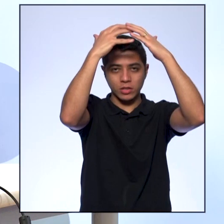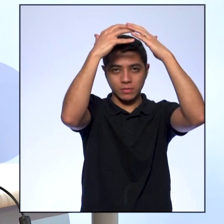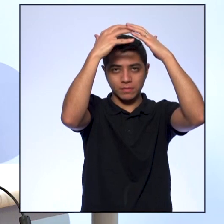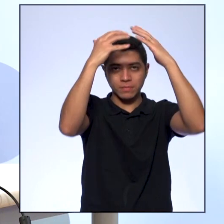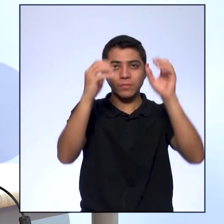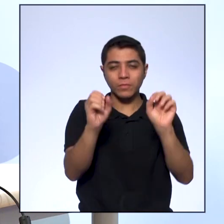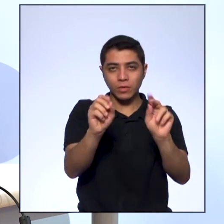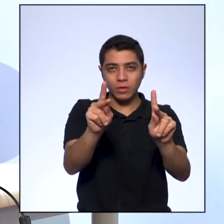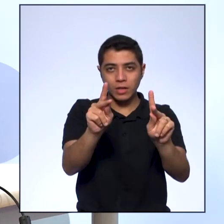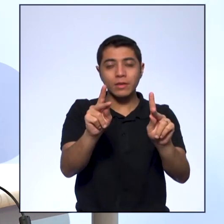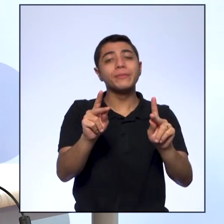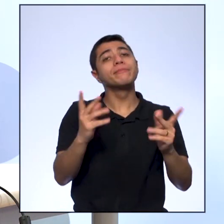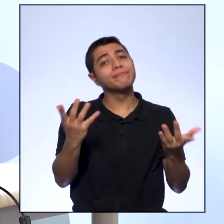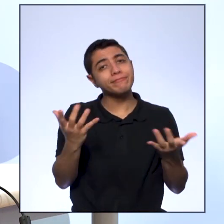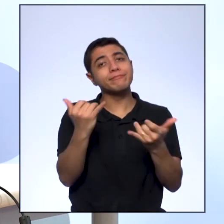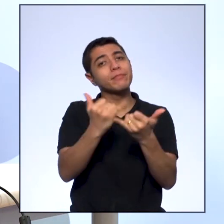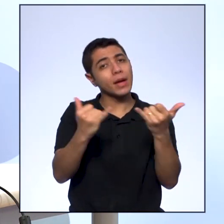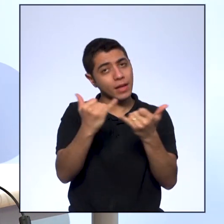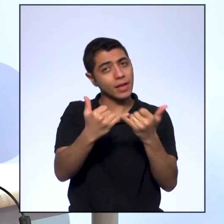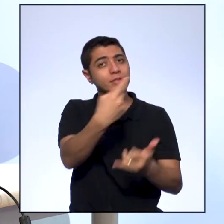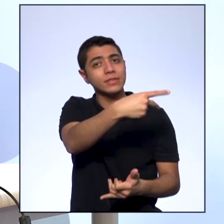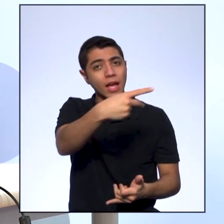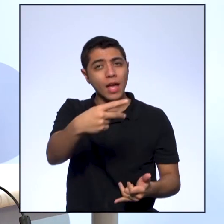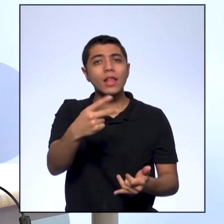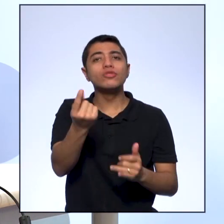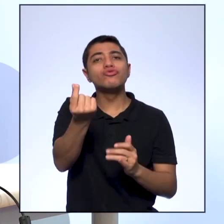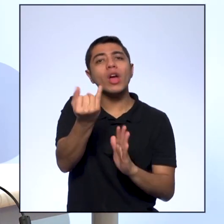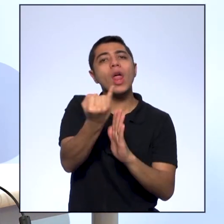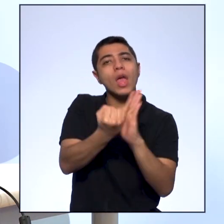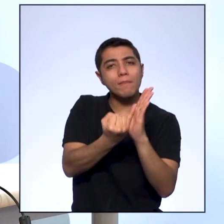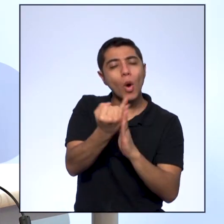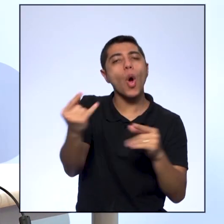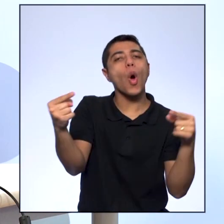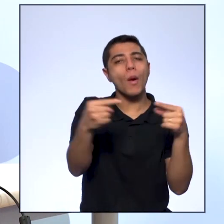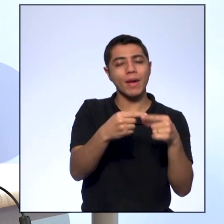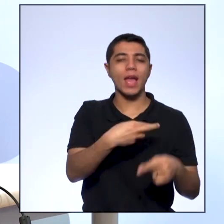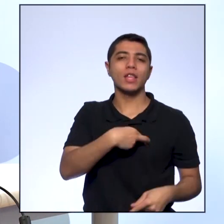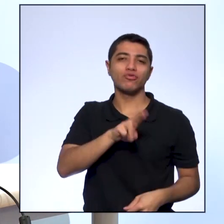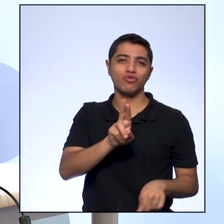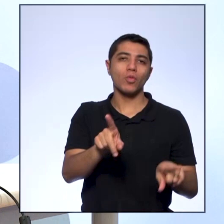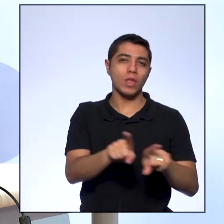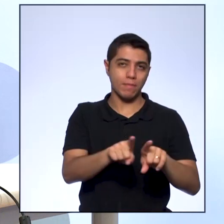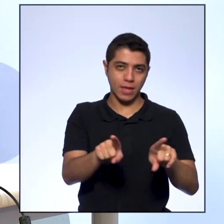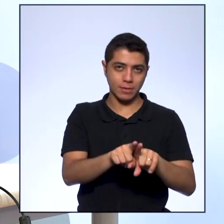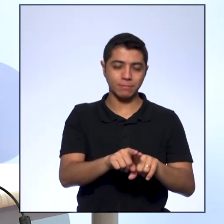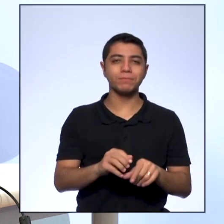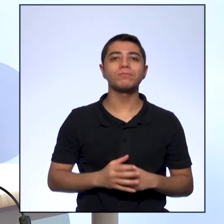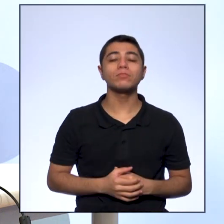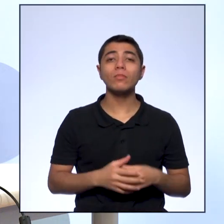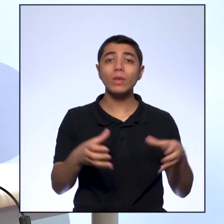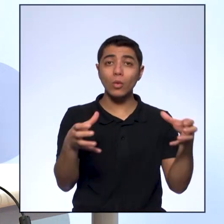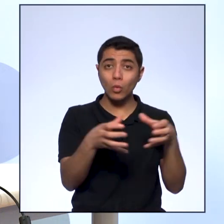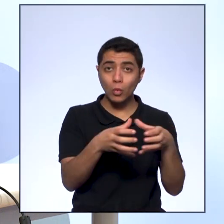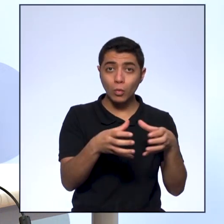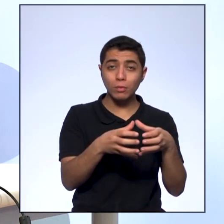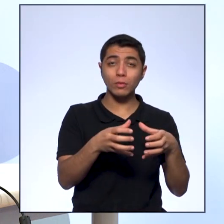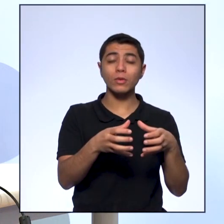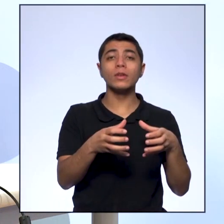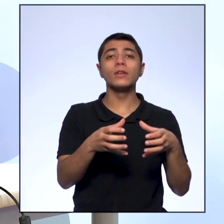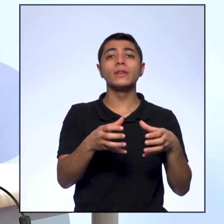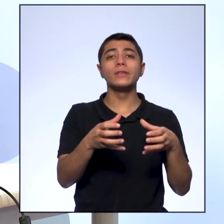religiosa ali no Egito Antigo, tá? Depois, além dos sacerdotes, nós temos um outro grupo social um pouco menor, mas não